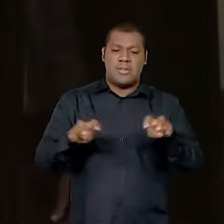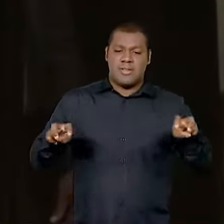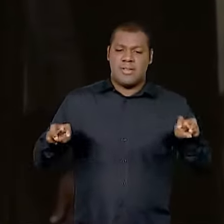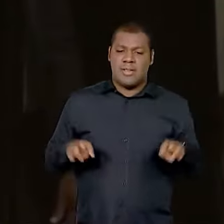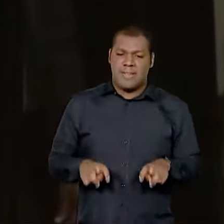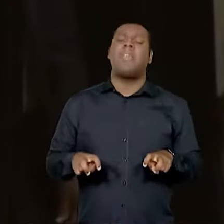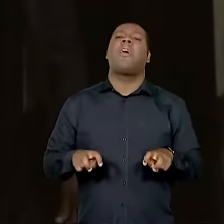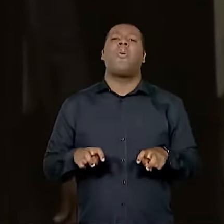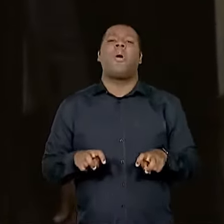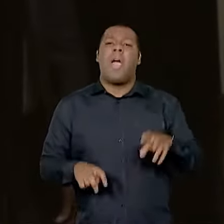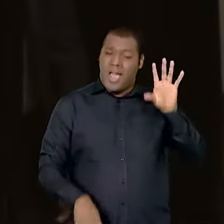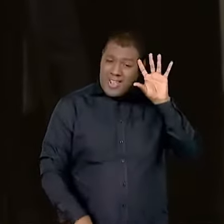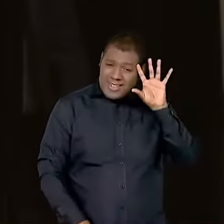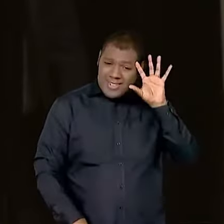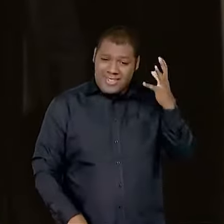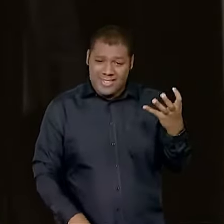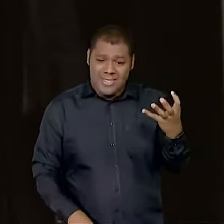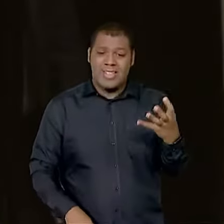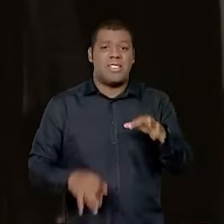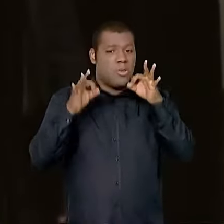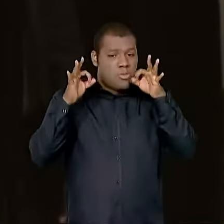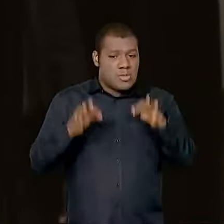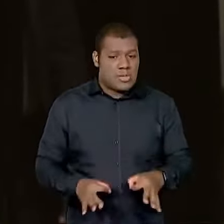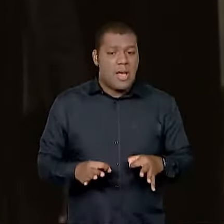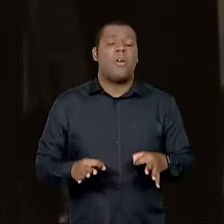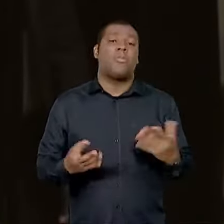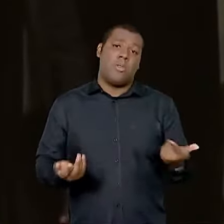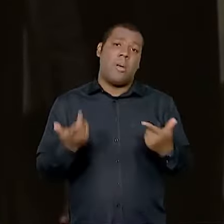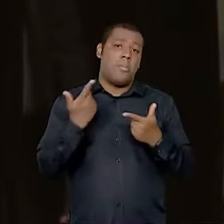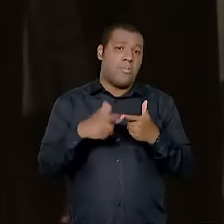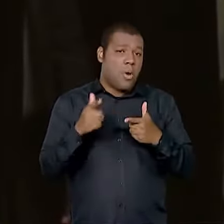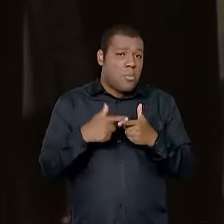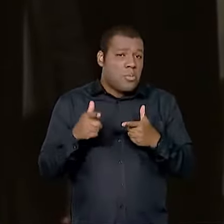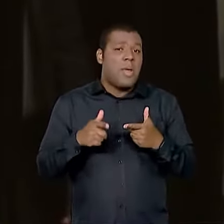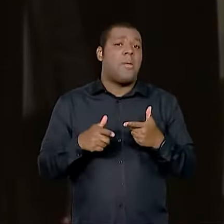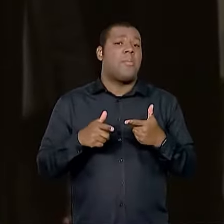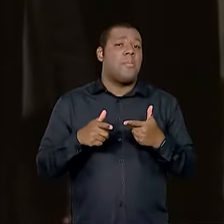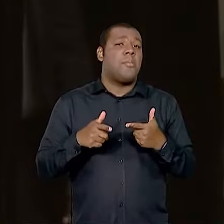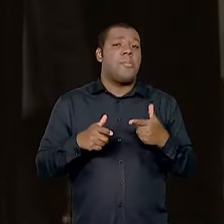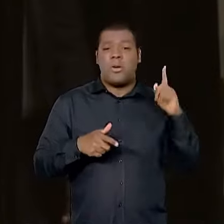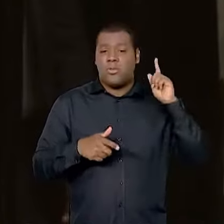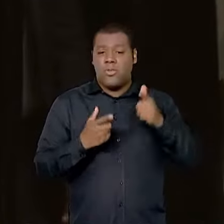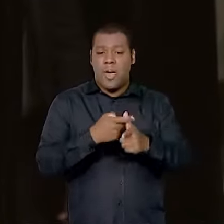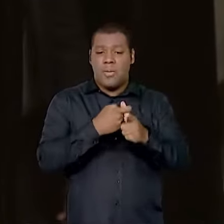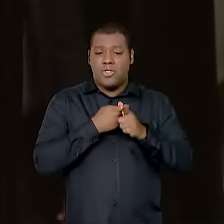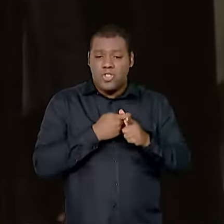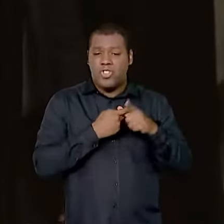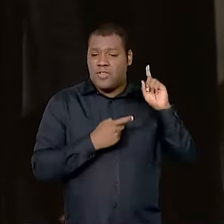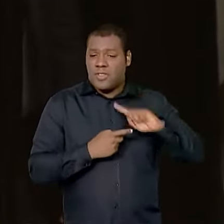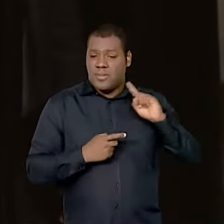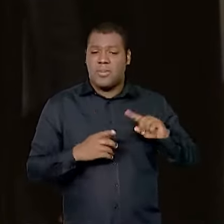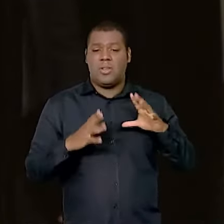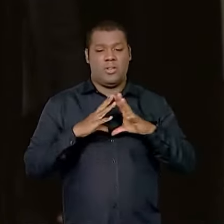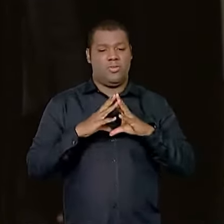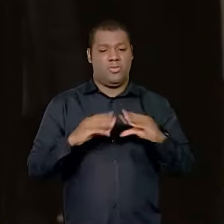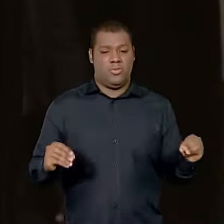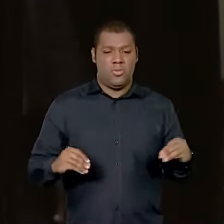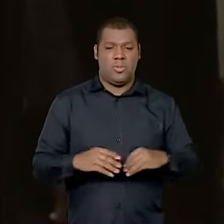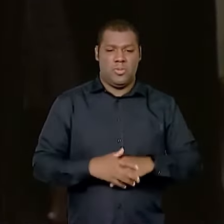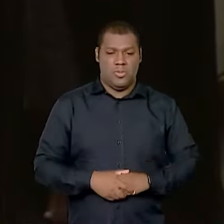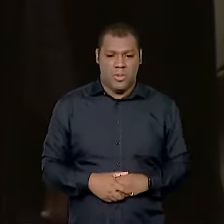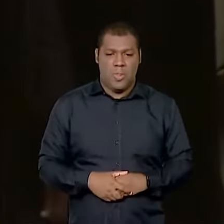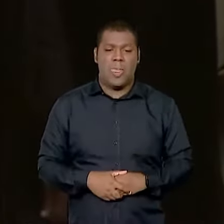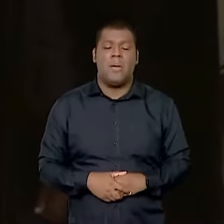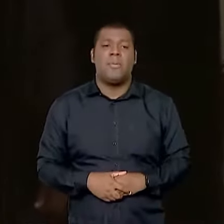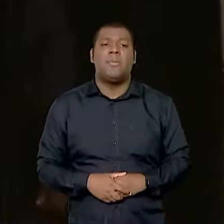para resolver definitivamente esse problema. Eu tenho muita crença nessa solução e eu acho que será, de fato, o maior legado de todos